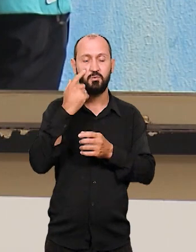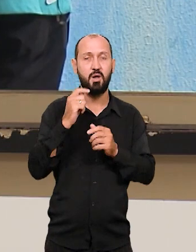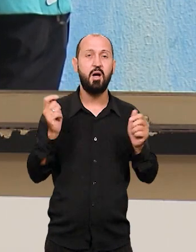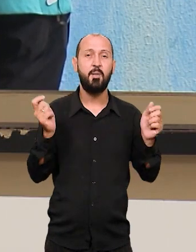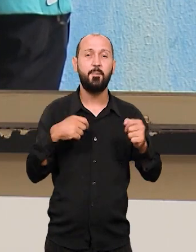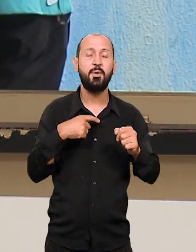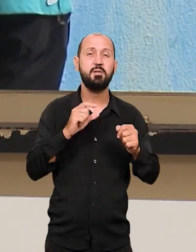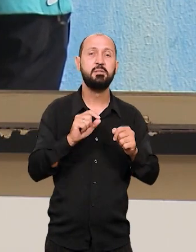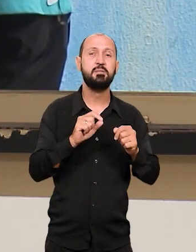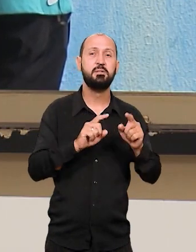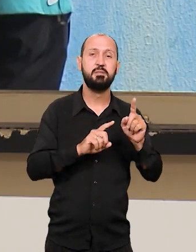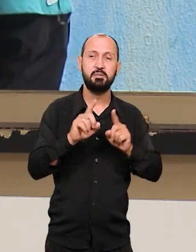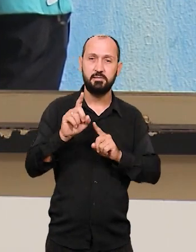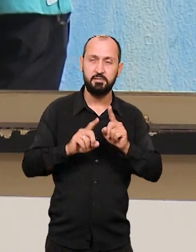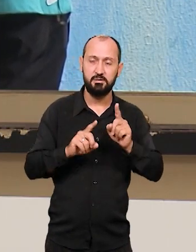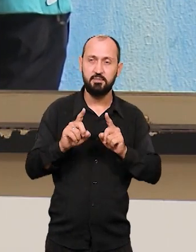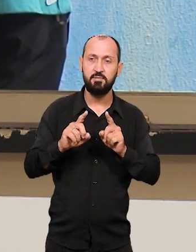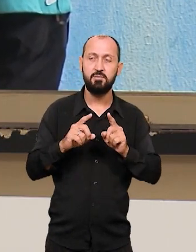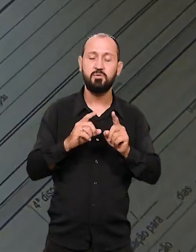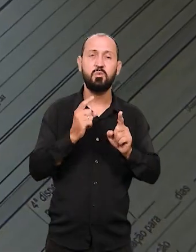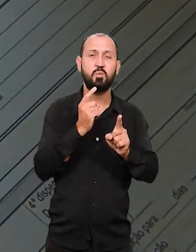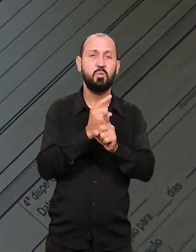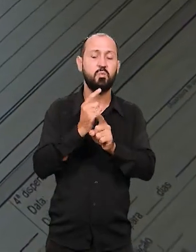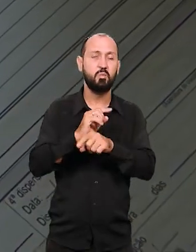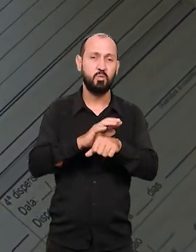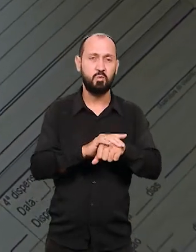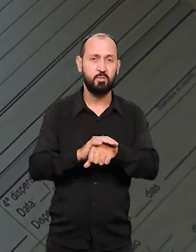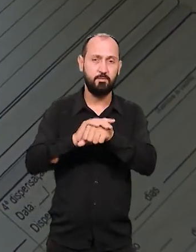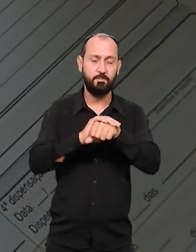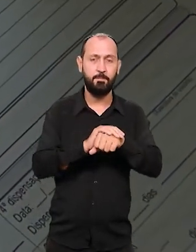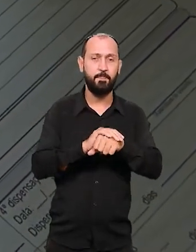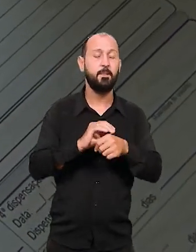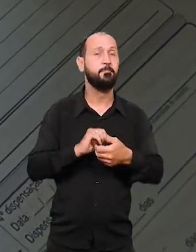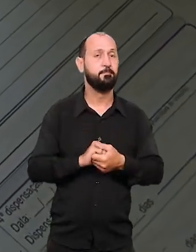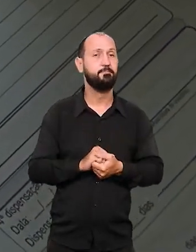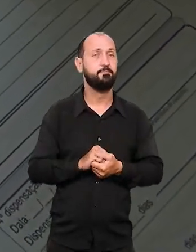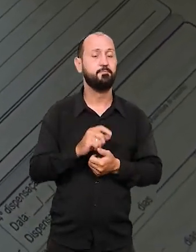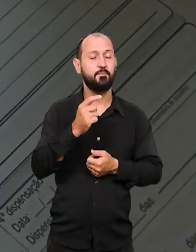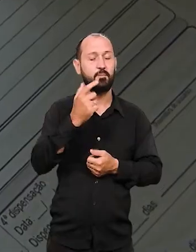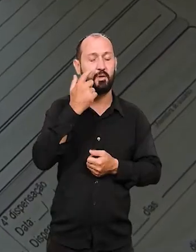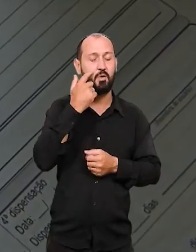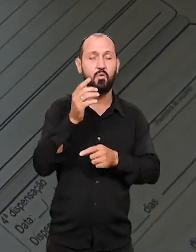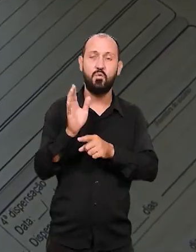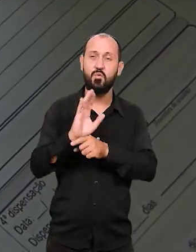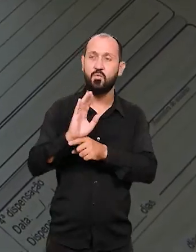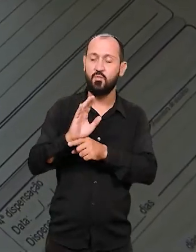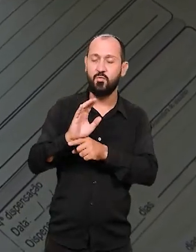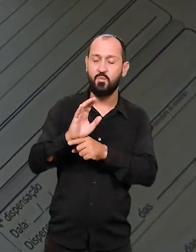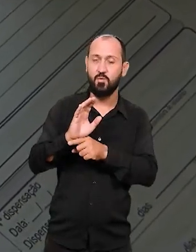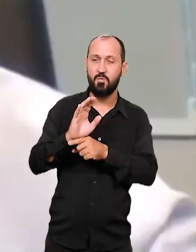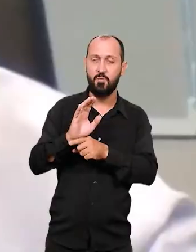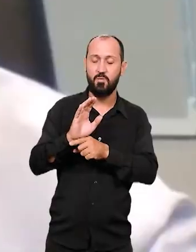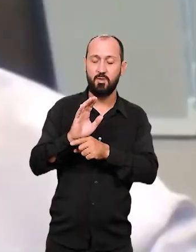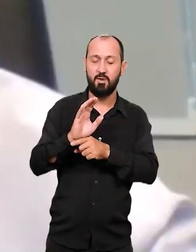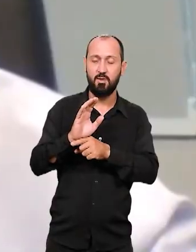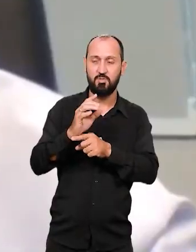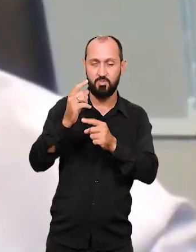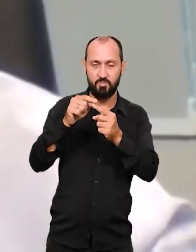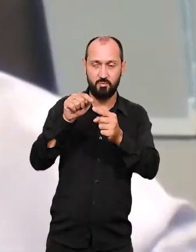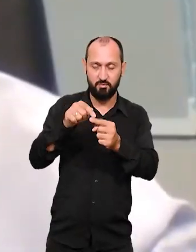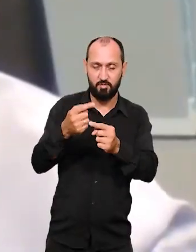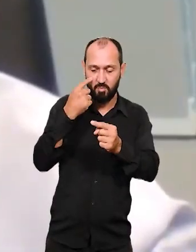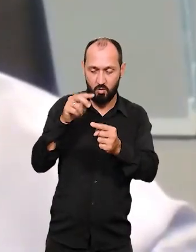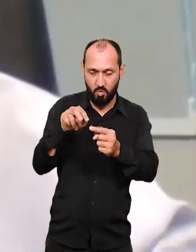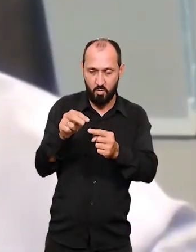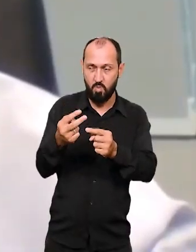grande eficiência desse Centro de Controle de Doenças. AIDS é um filme que a gente viu de trás para frente. A